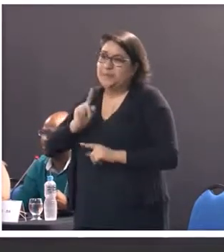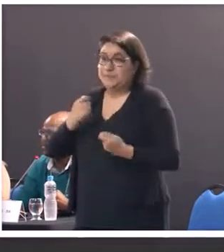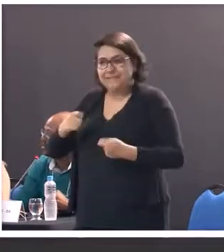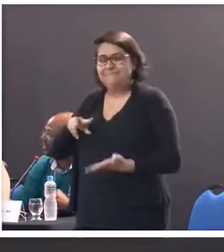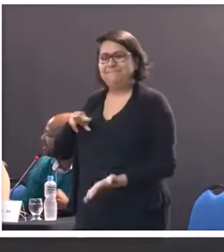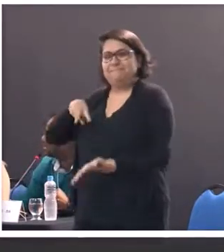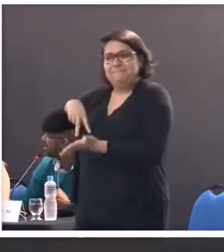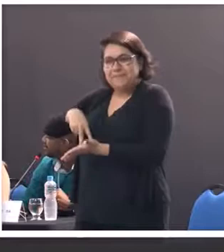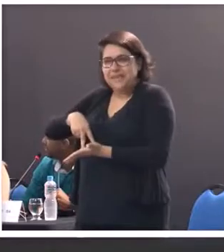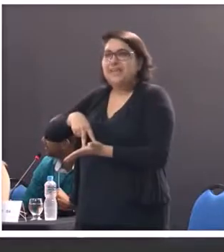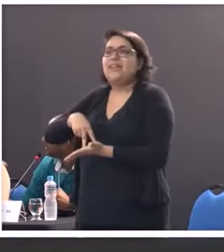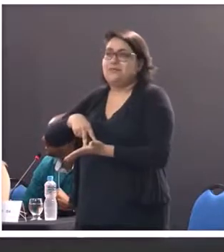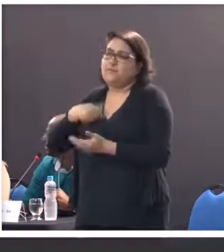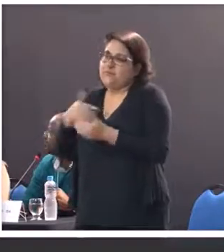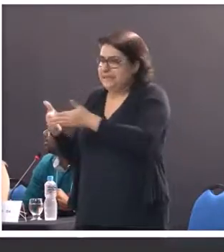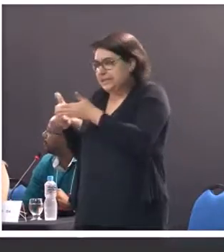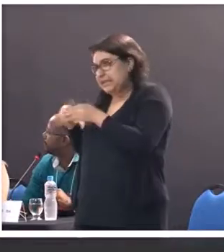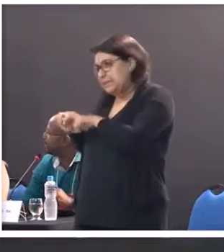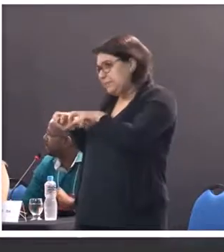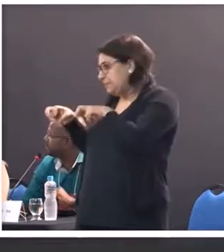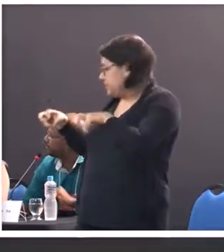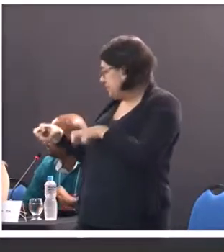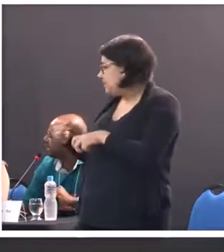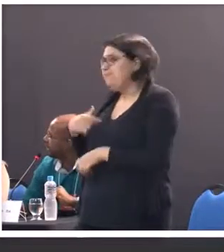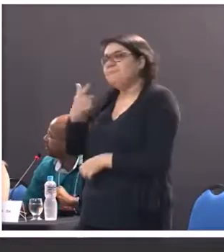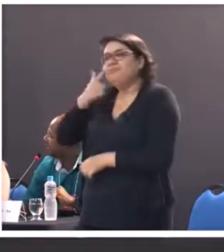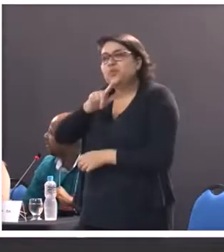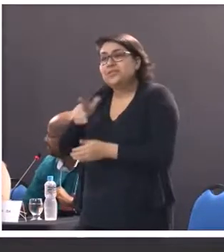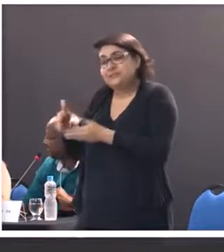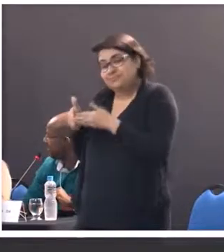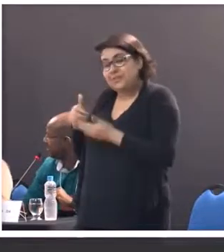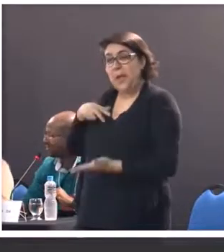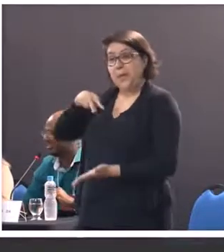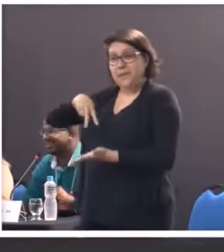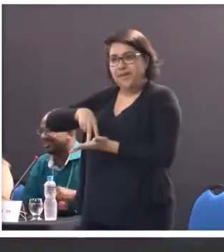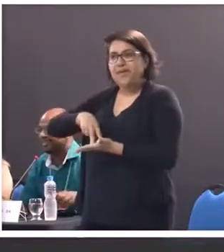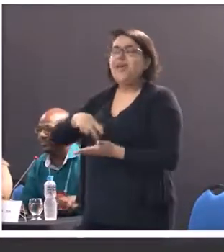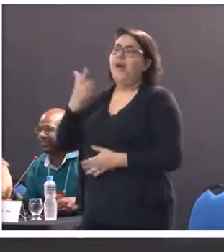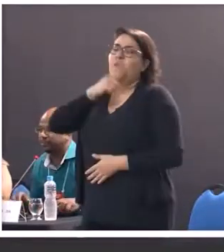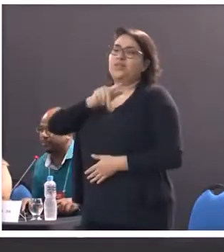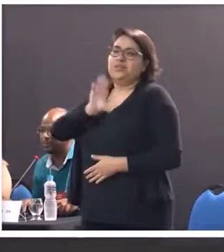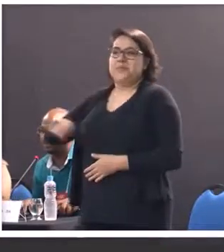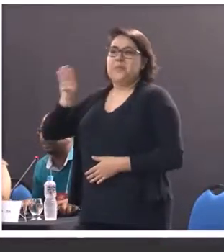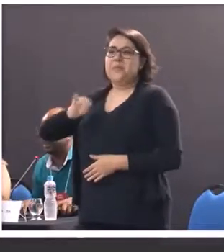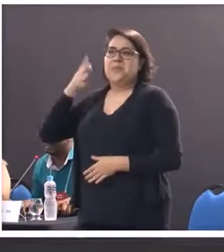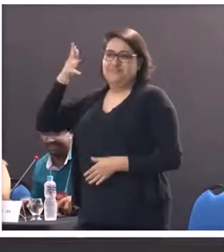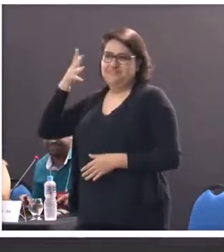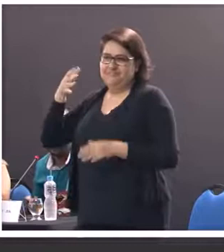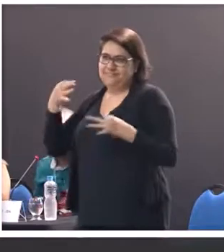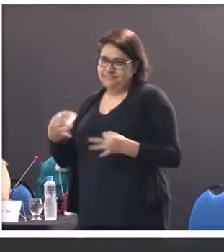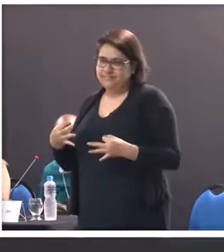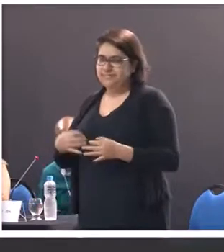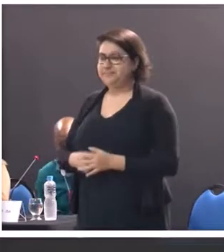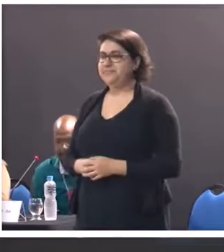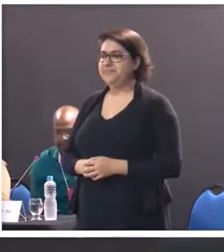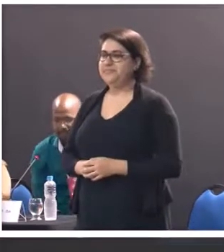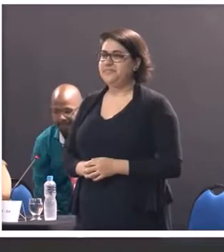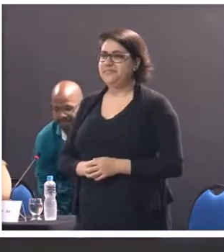pé, vou pedir licença à mesa para eu poder me colocar de pé e fazer minha exposição.